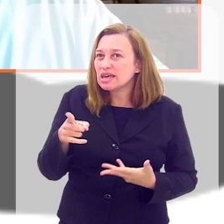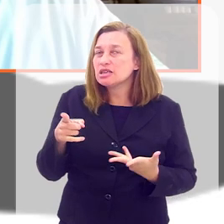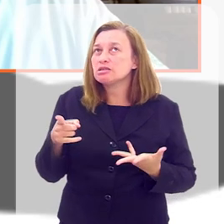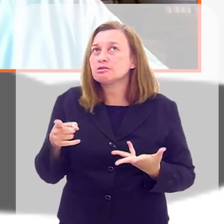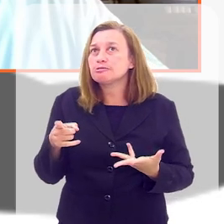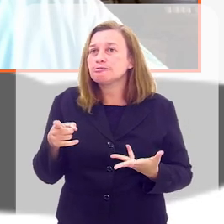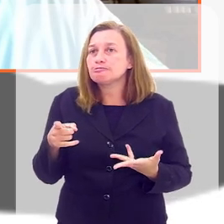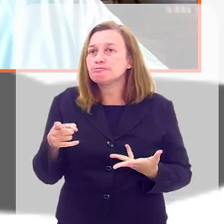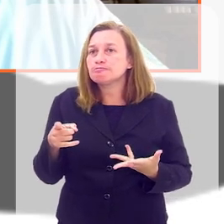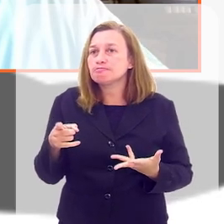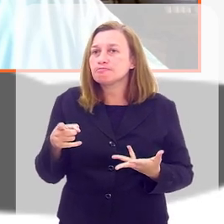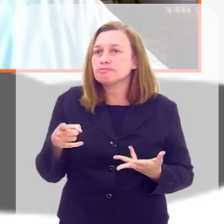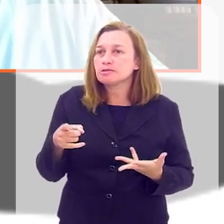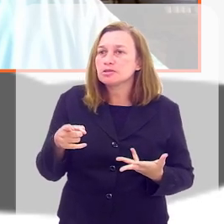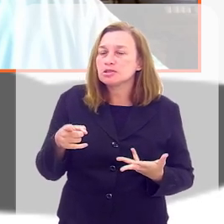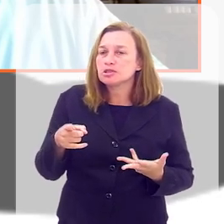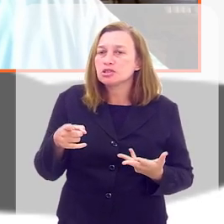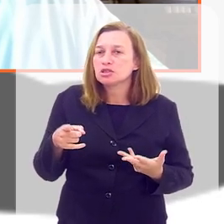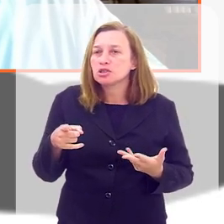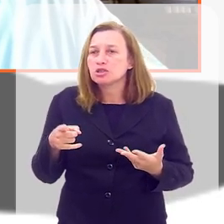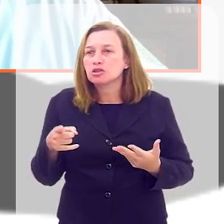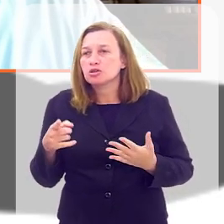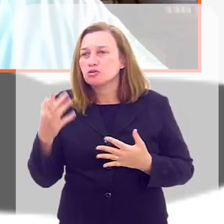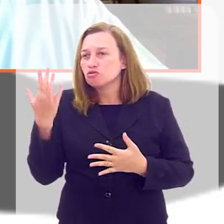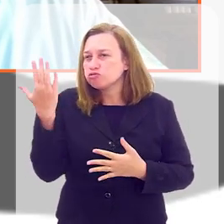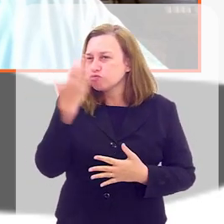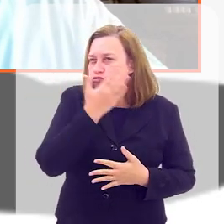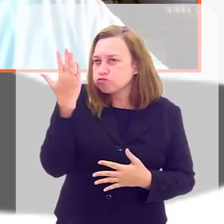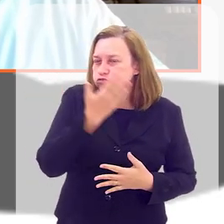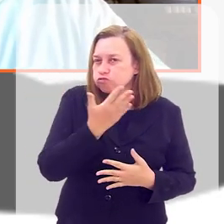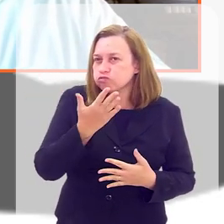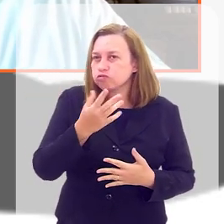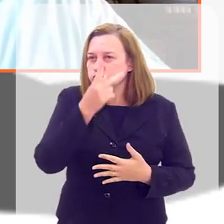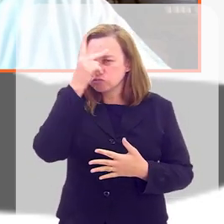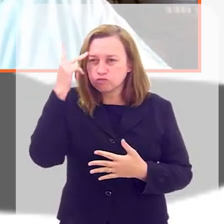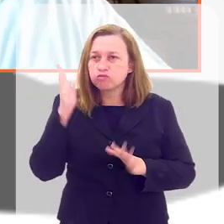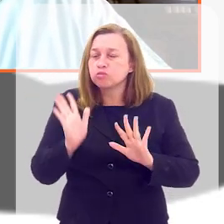caem algum alguma empresa de habilidade